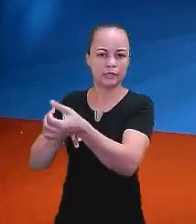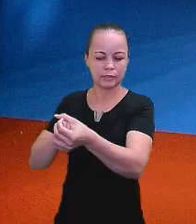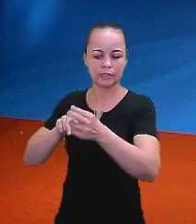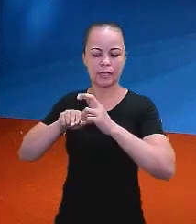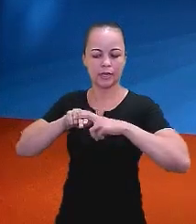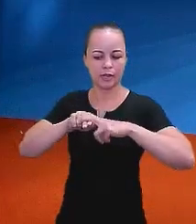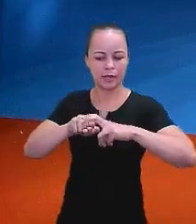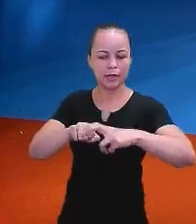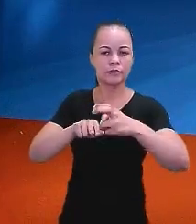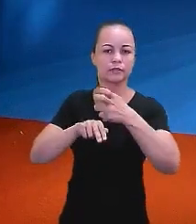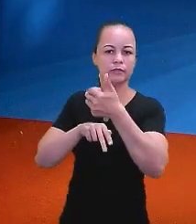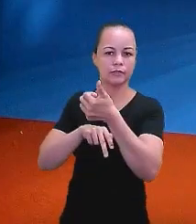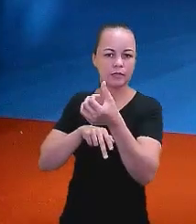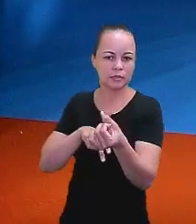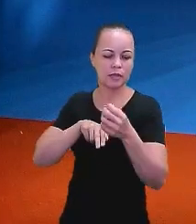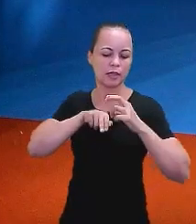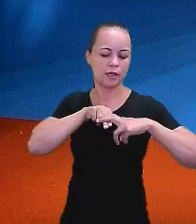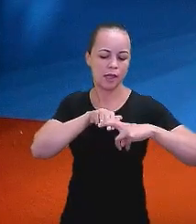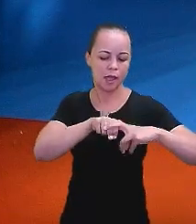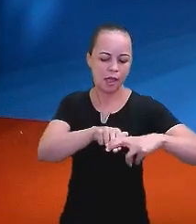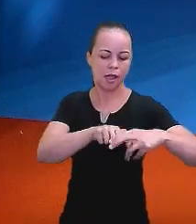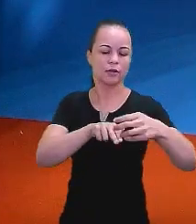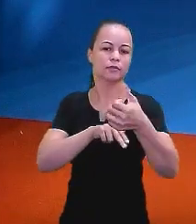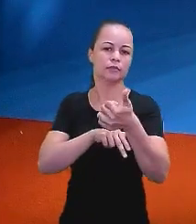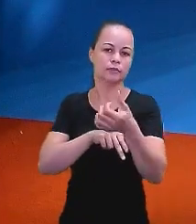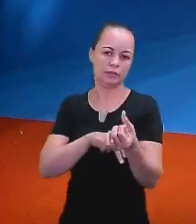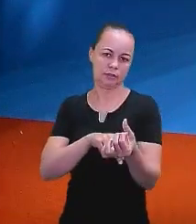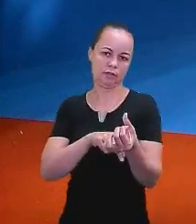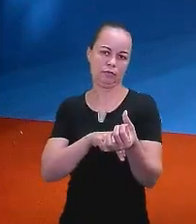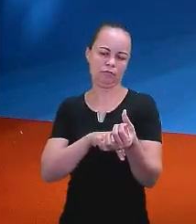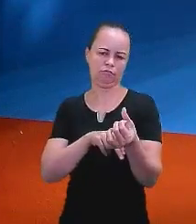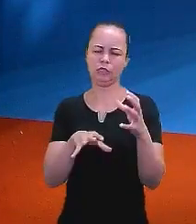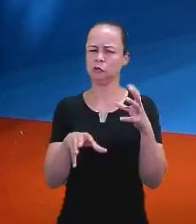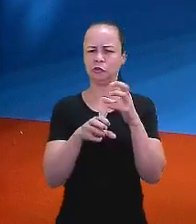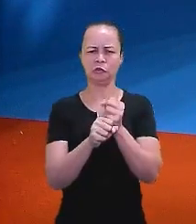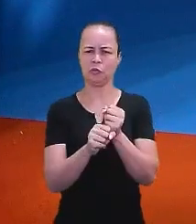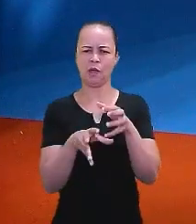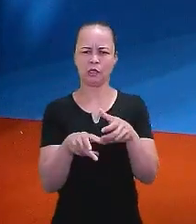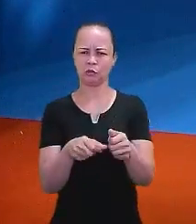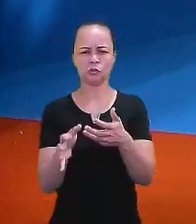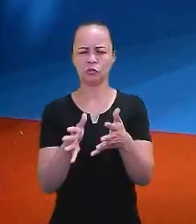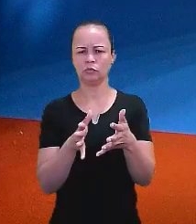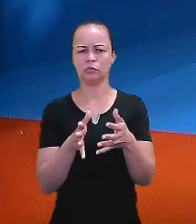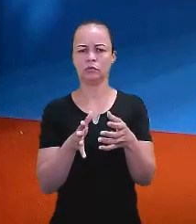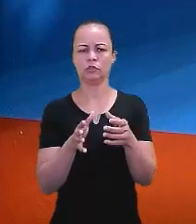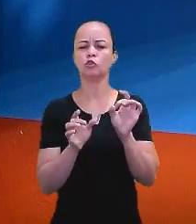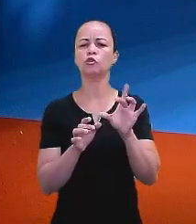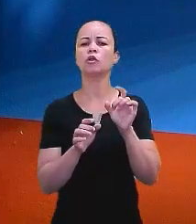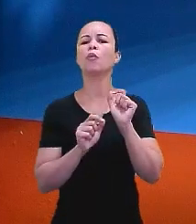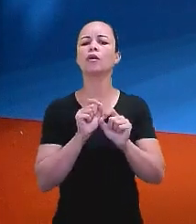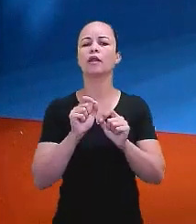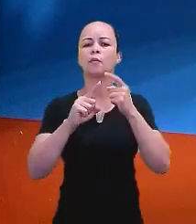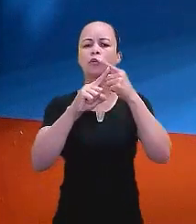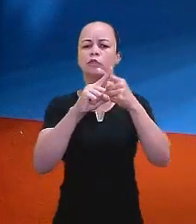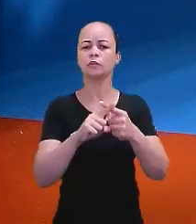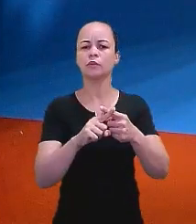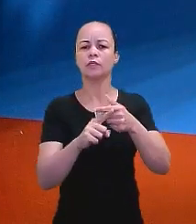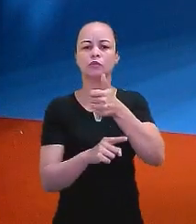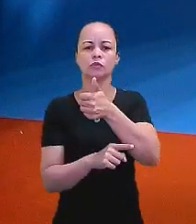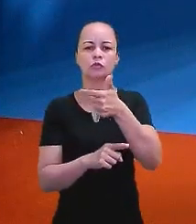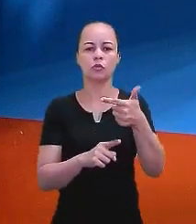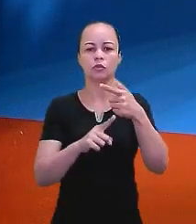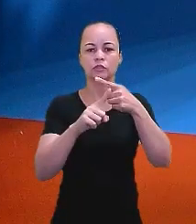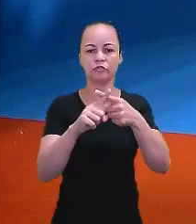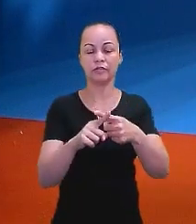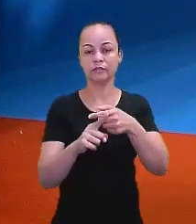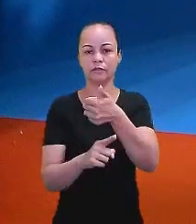assim sucessivamente. Para eu não somar tudo, eu só faço multiplicar 12 vezes 16. Eu vou ter a